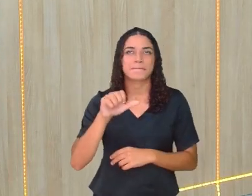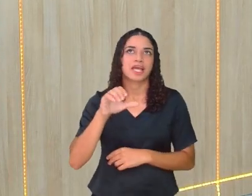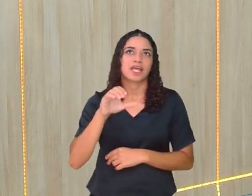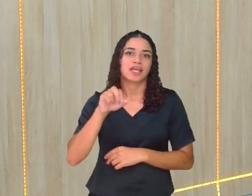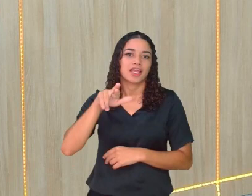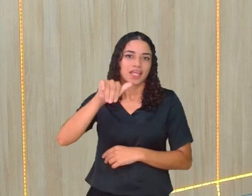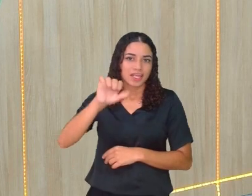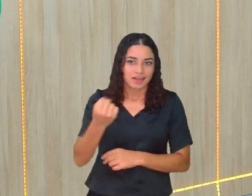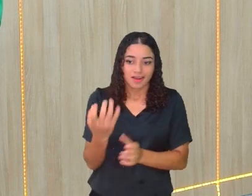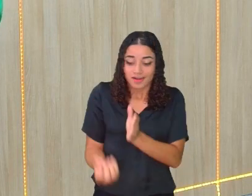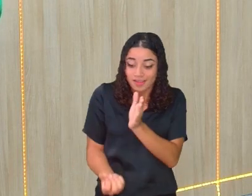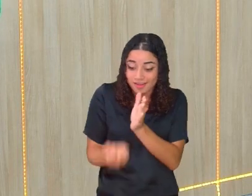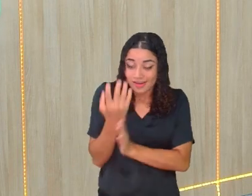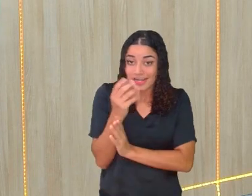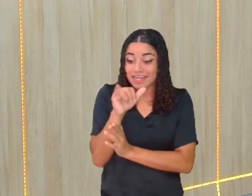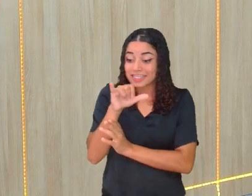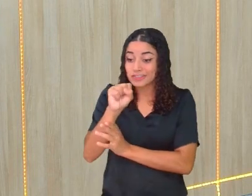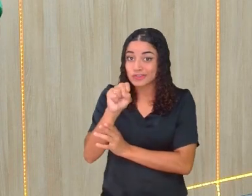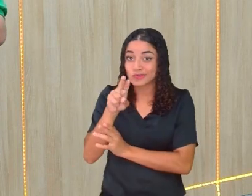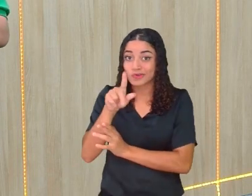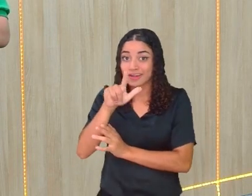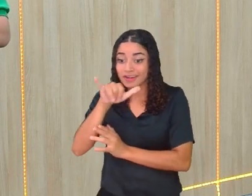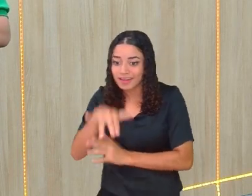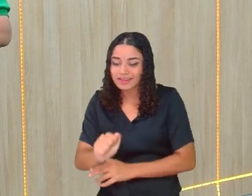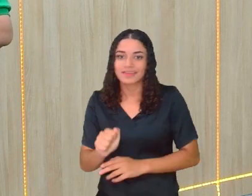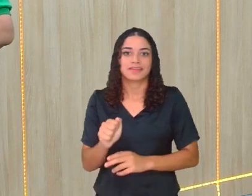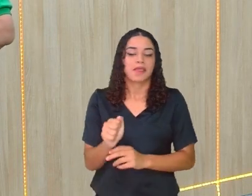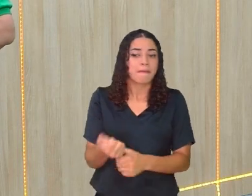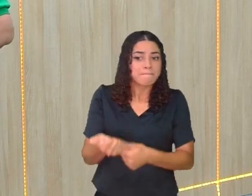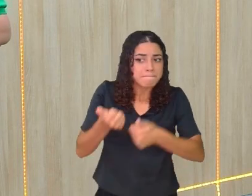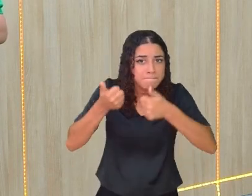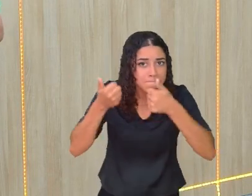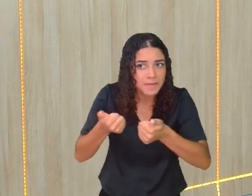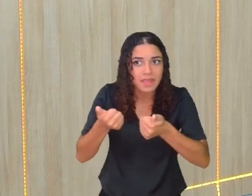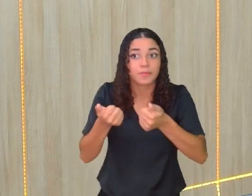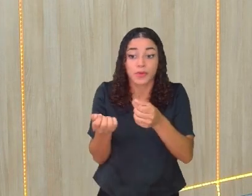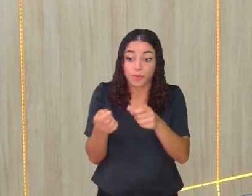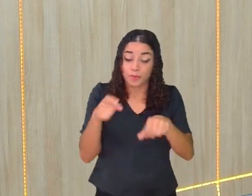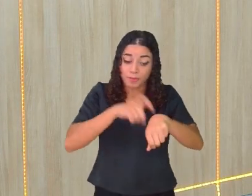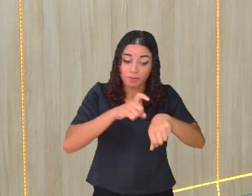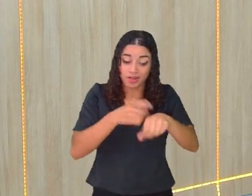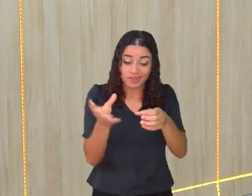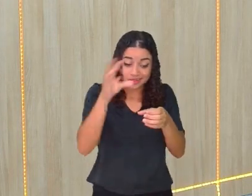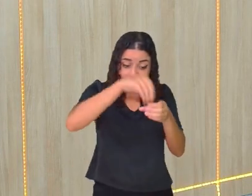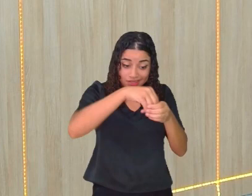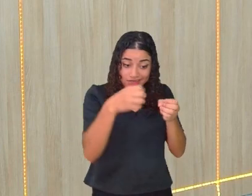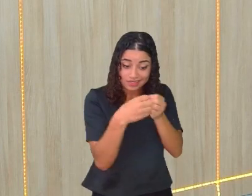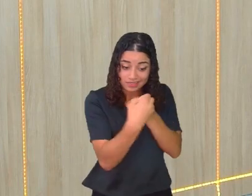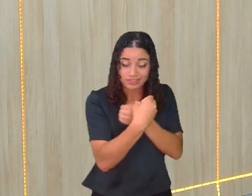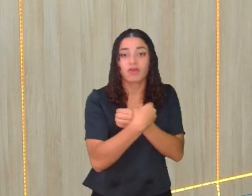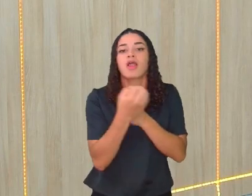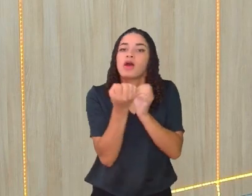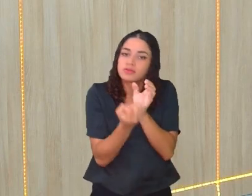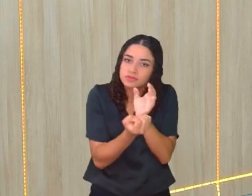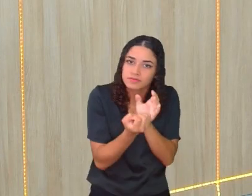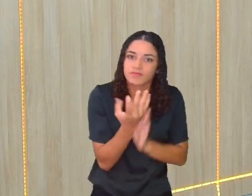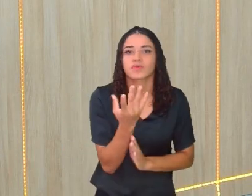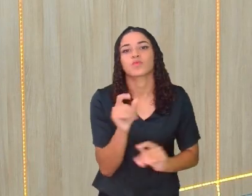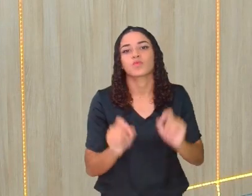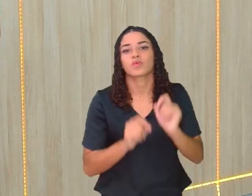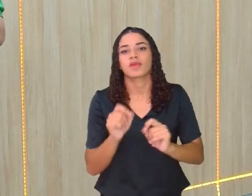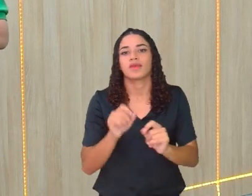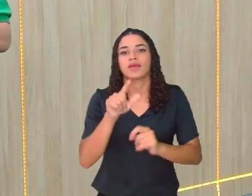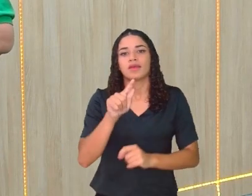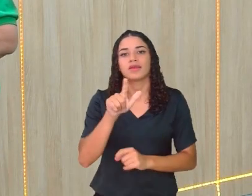assim, insulina suficiente para lá na célula apresentar a liberação da glicose entrar. O